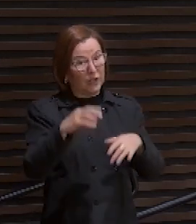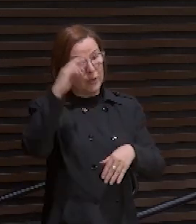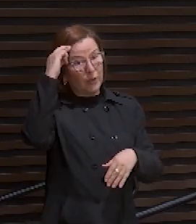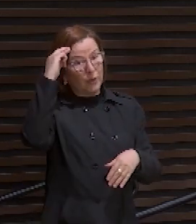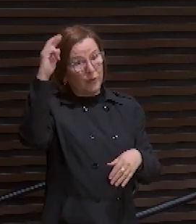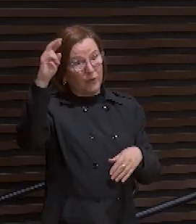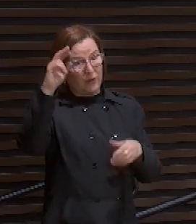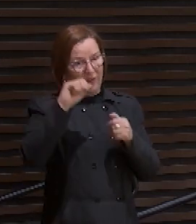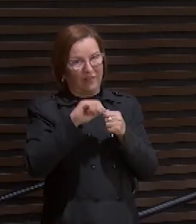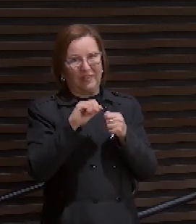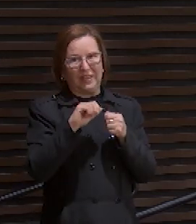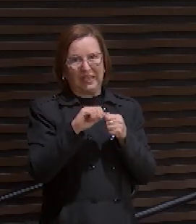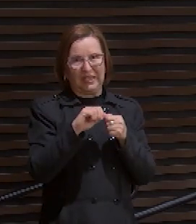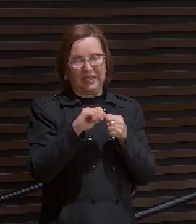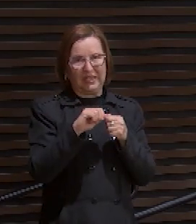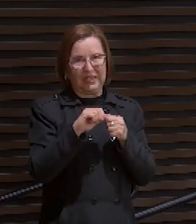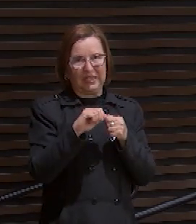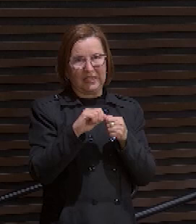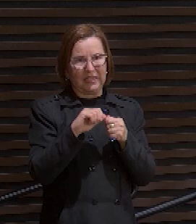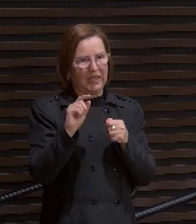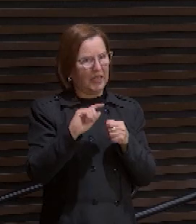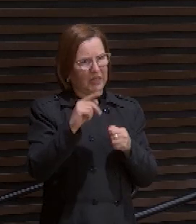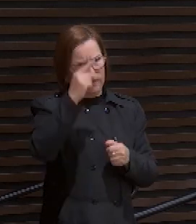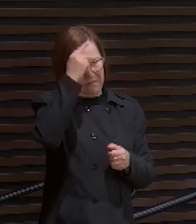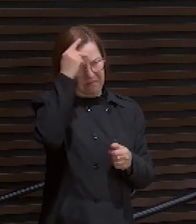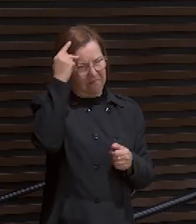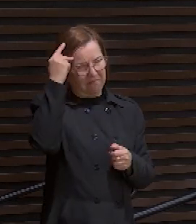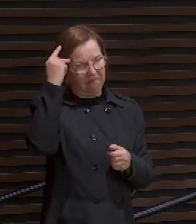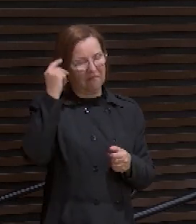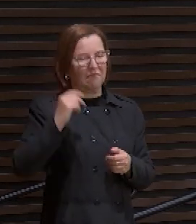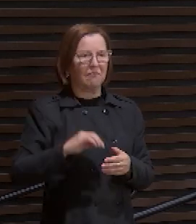erigiu, não homem.